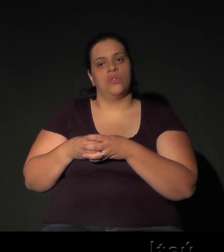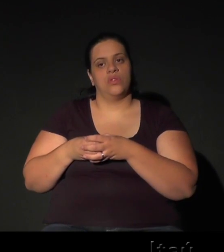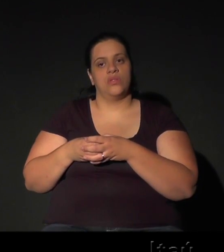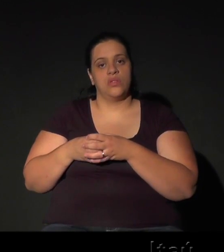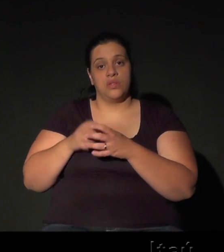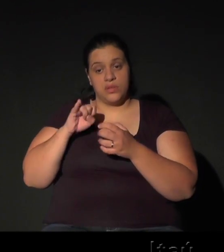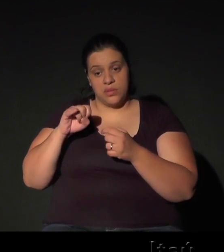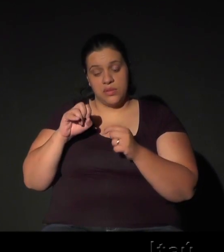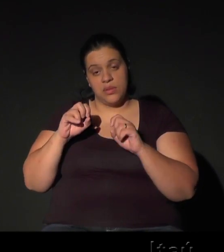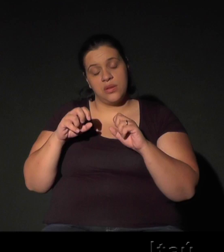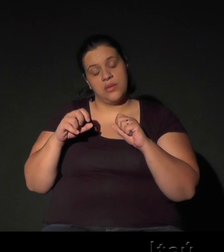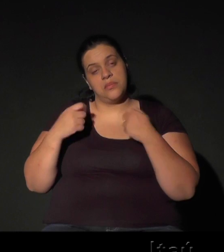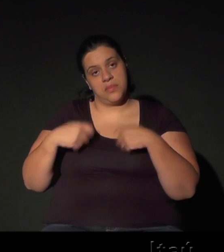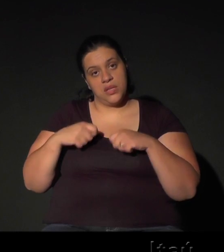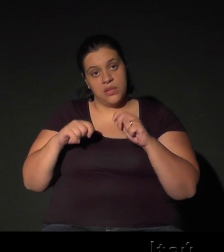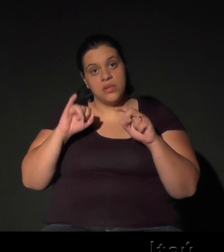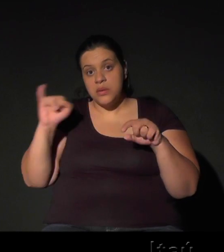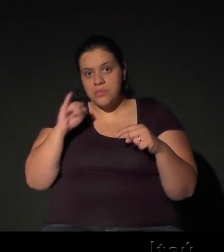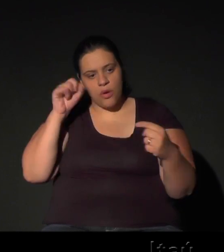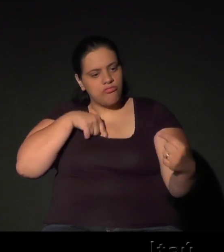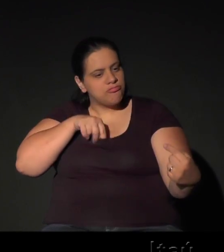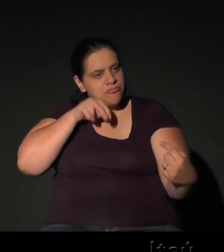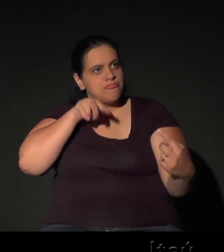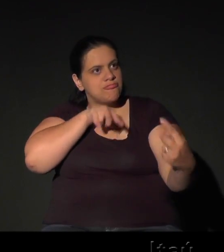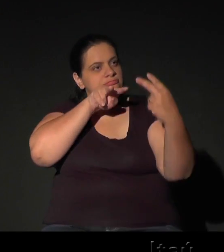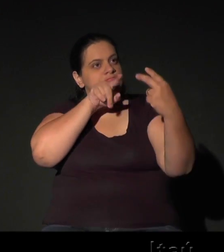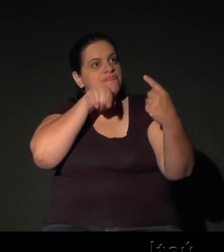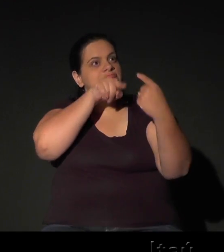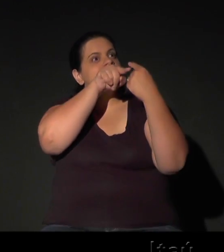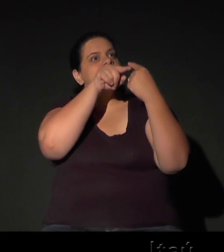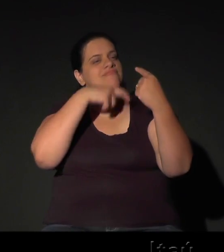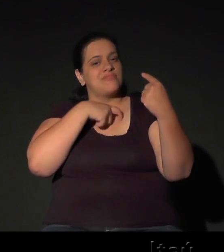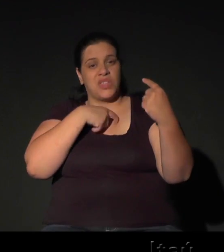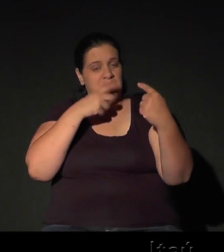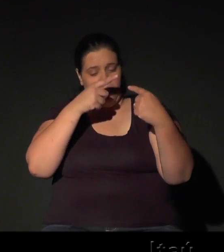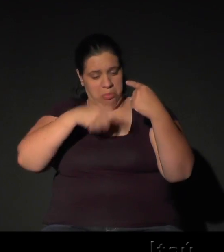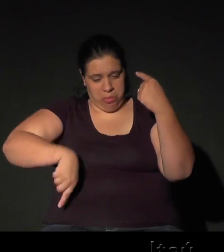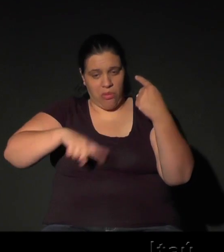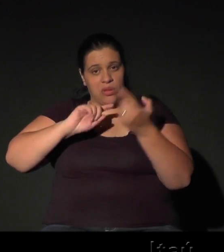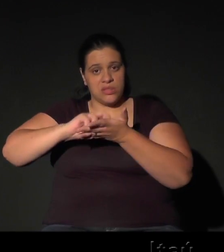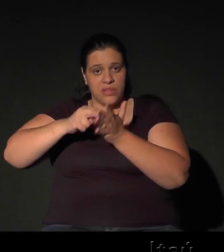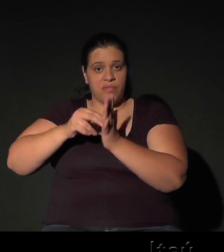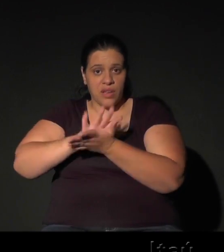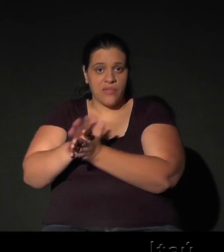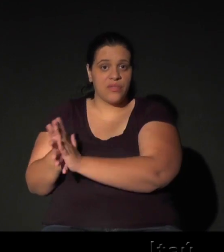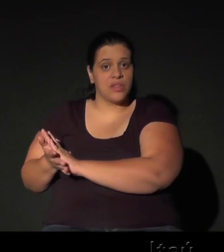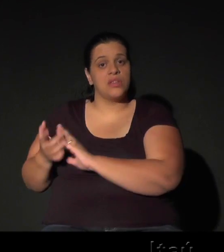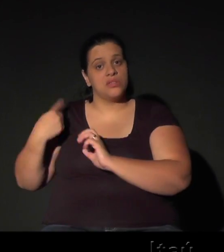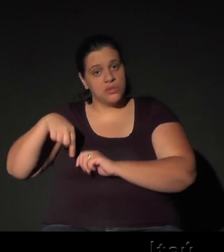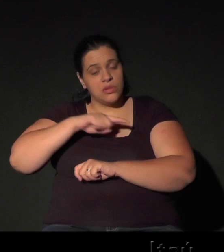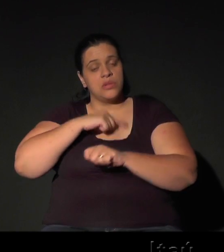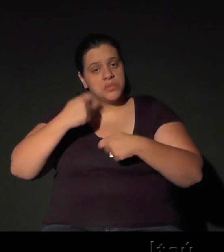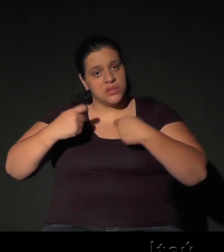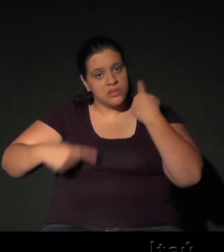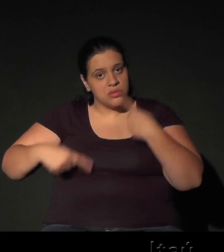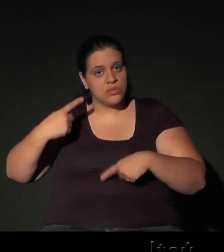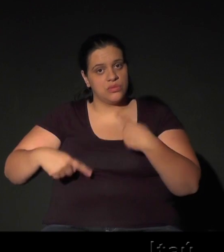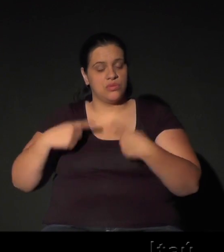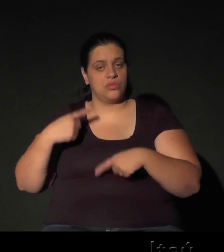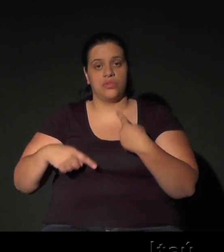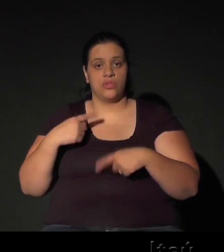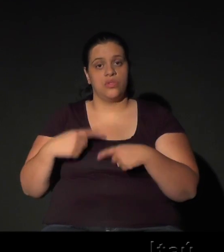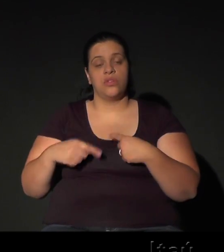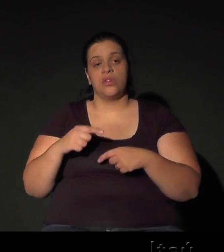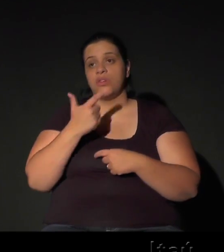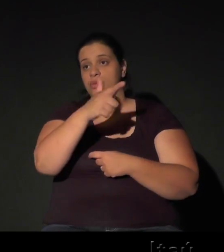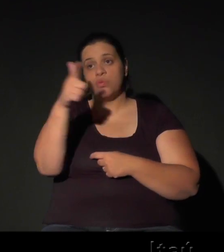se se enxergar é extremamente importante porque não se enxergar é violência a gente precisa começar a discutir essa questão de